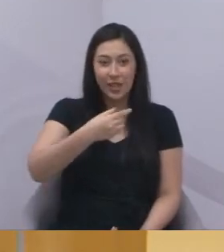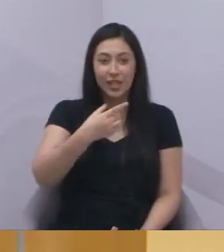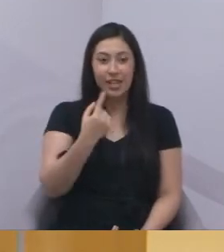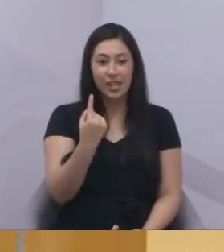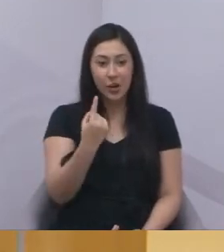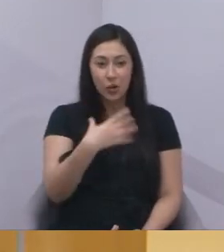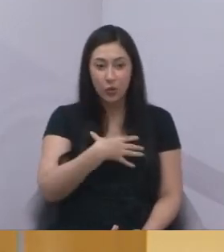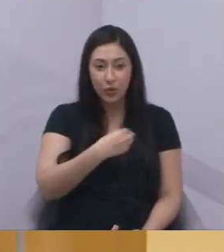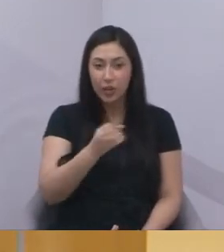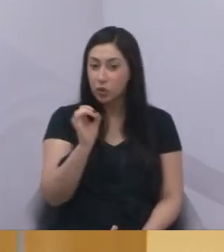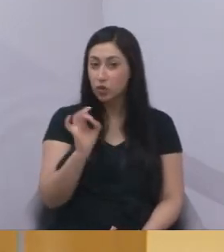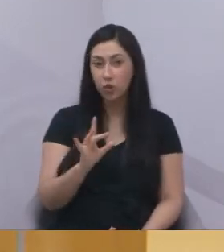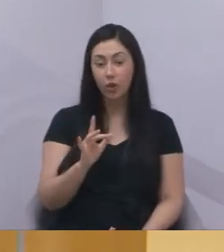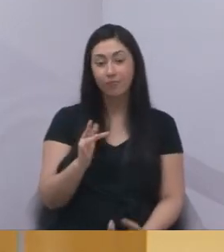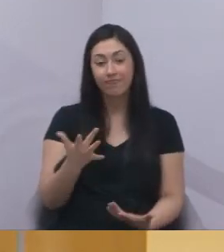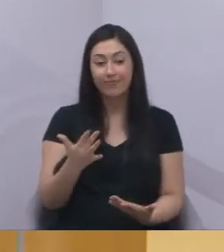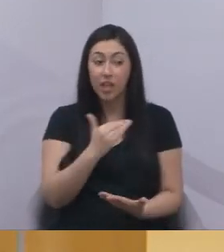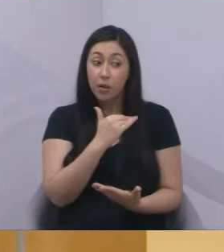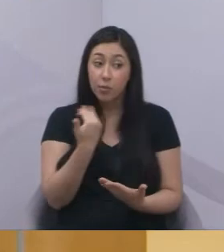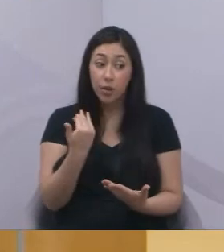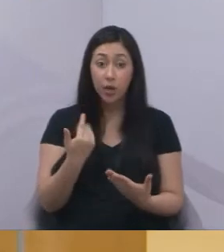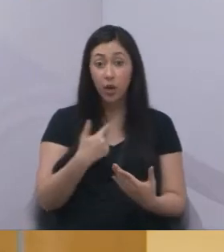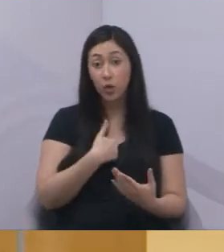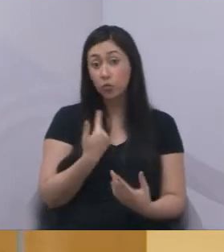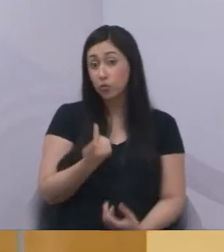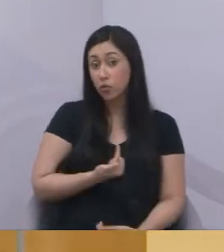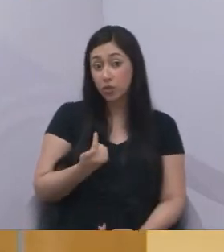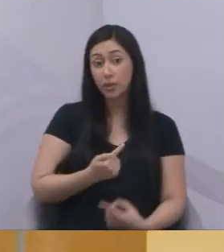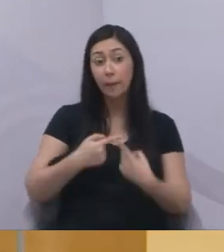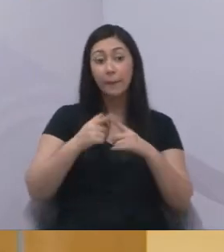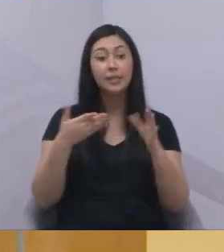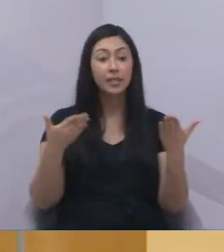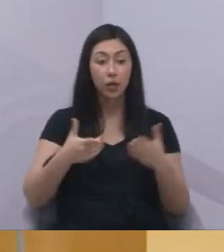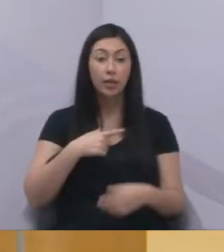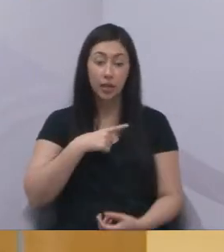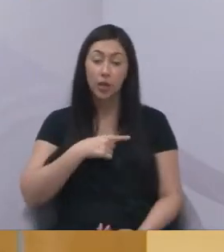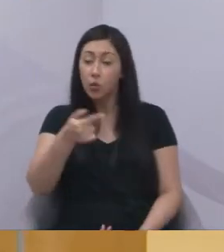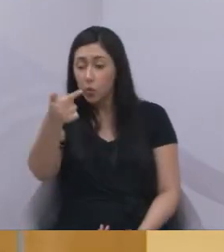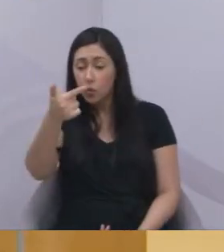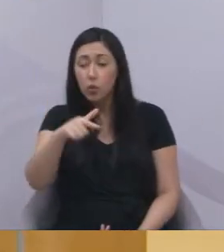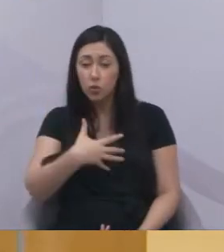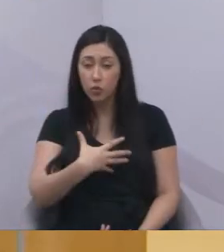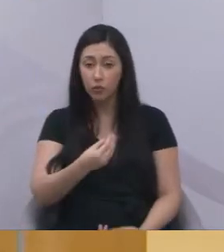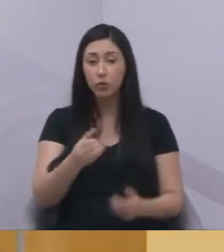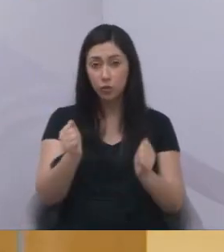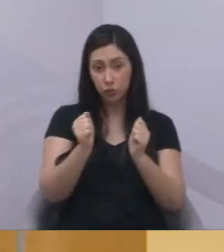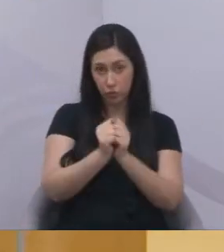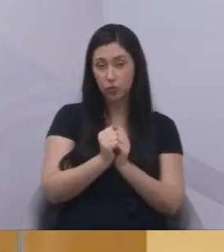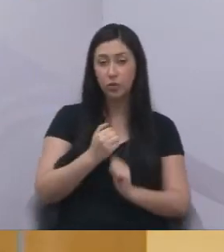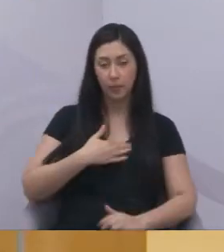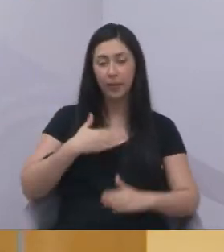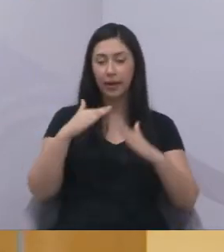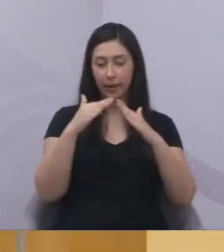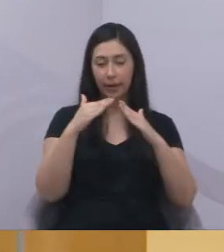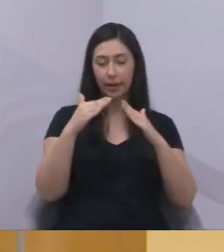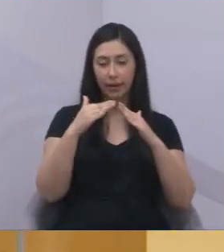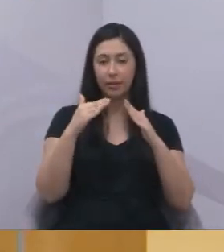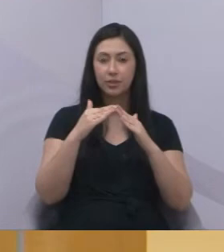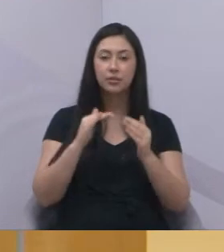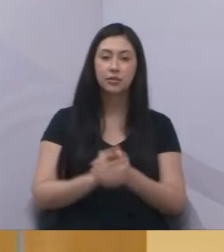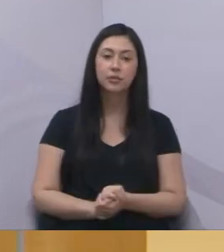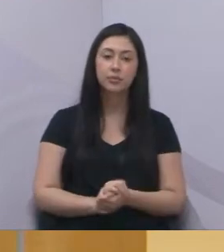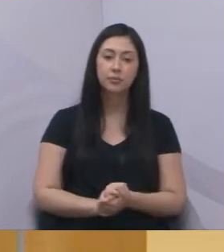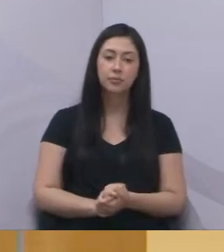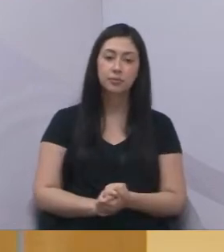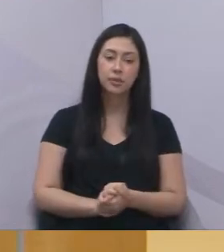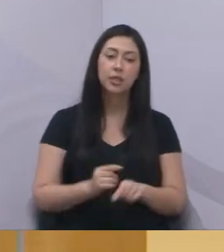mas, graças a Deus, tenho Salles lá junto comigo na minha casa, né? E